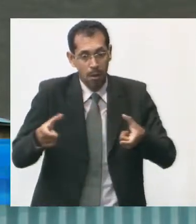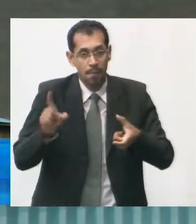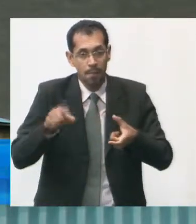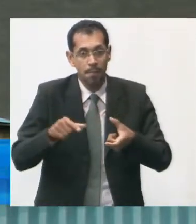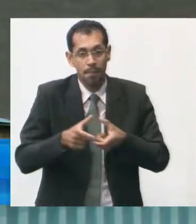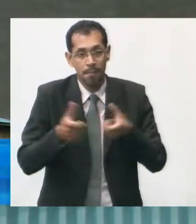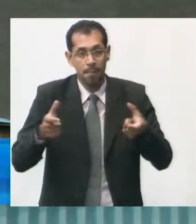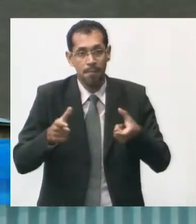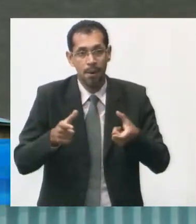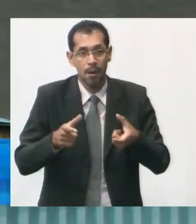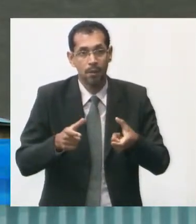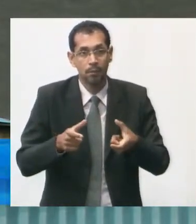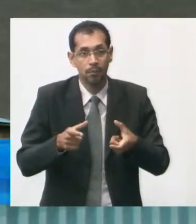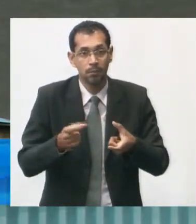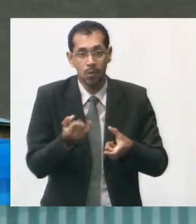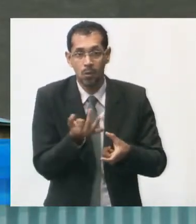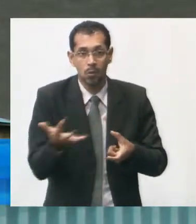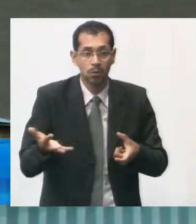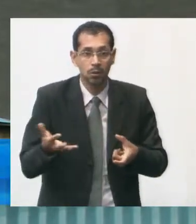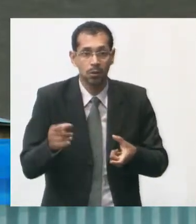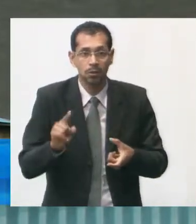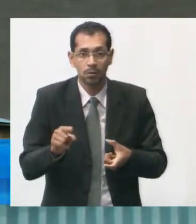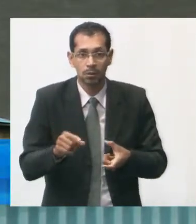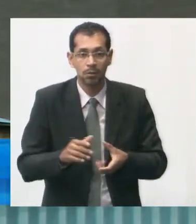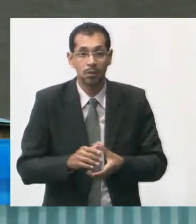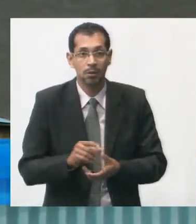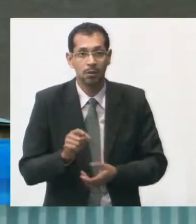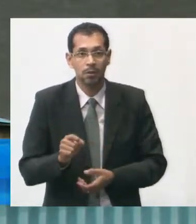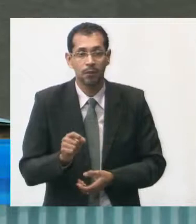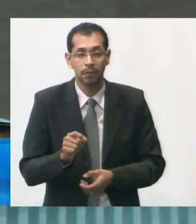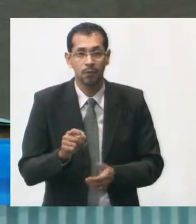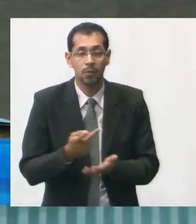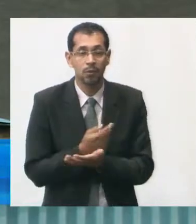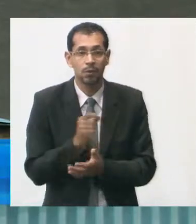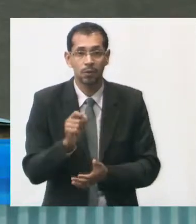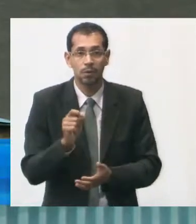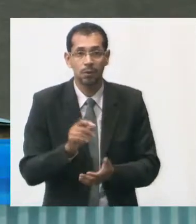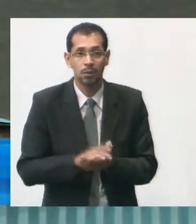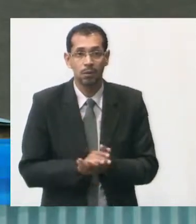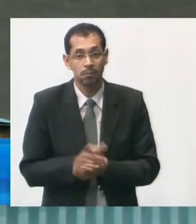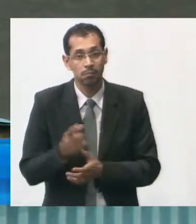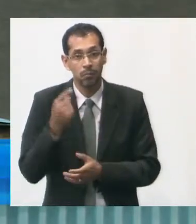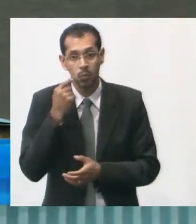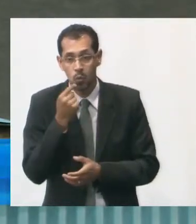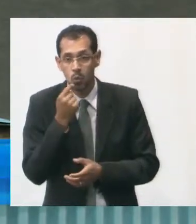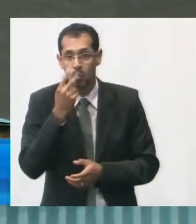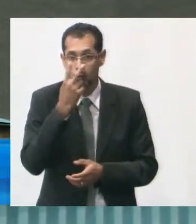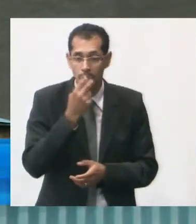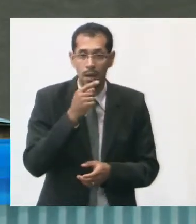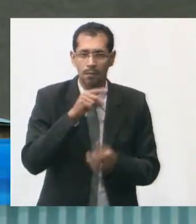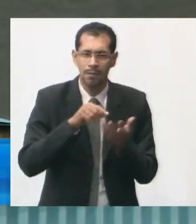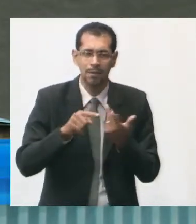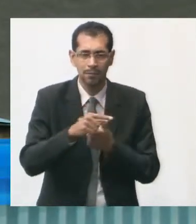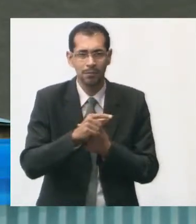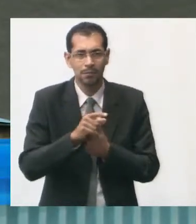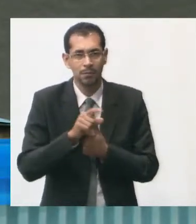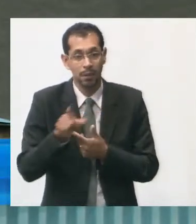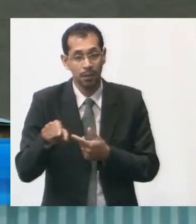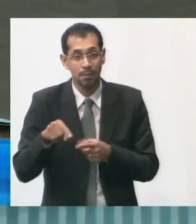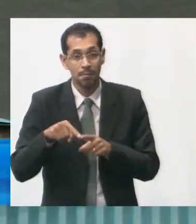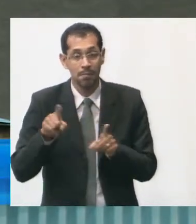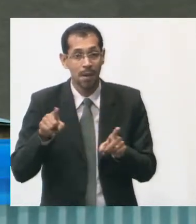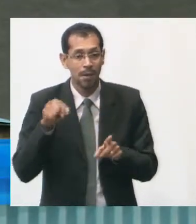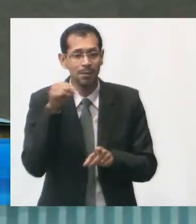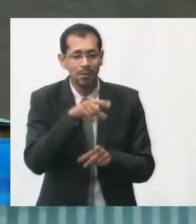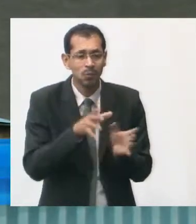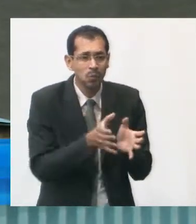a criança com epidermólise e boliose, que perde os dentes, que pode perder a visão, que sangra, que sente dores, né, que fica